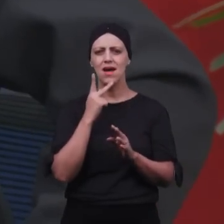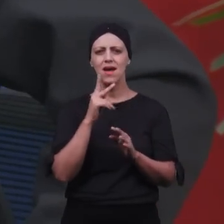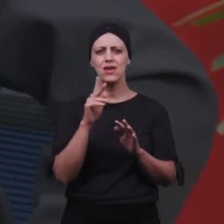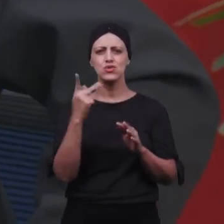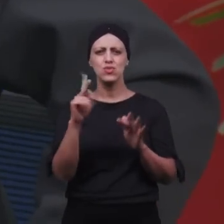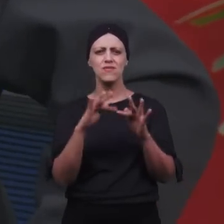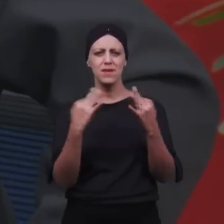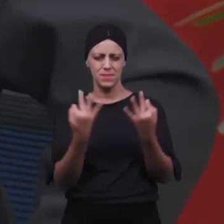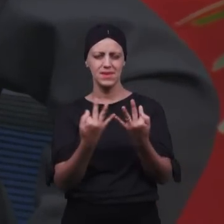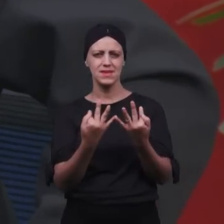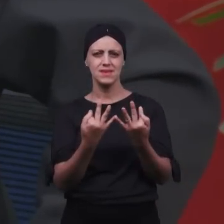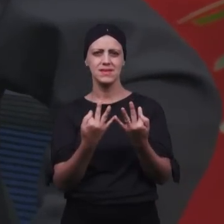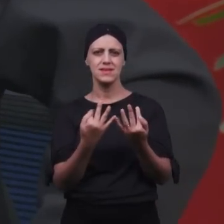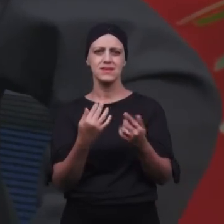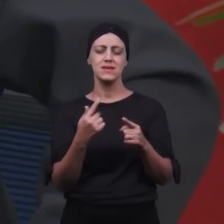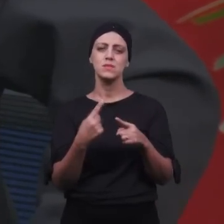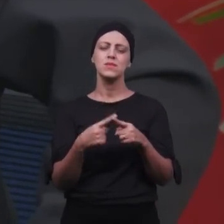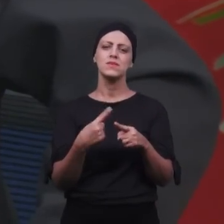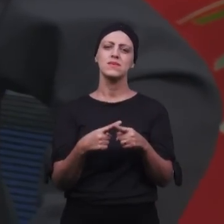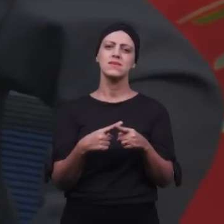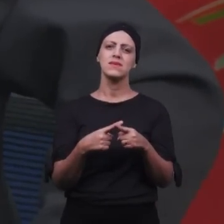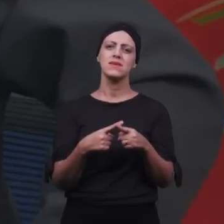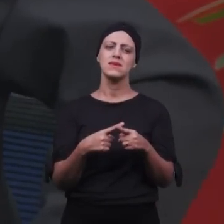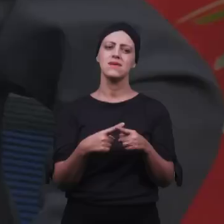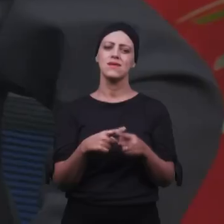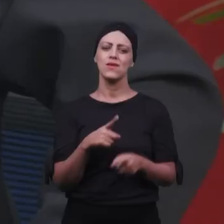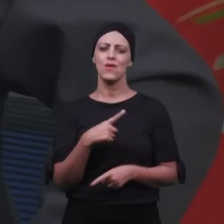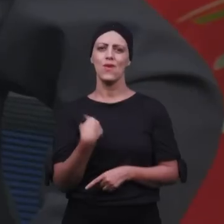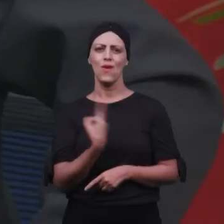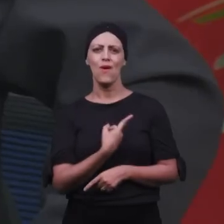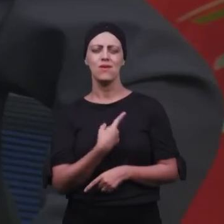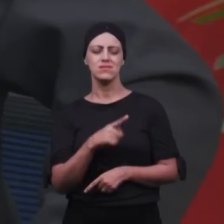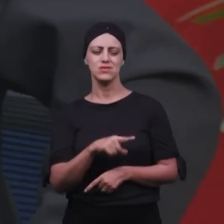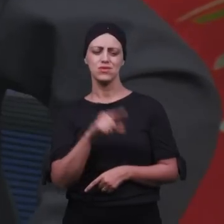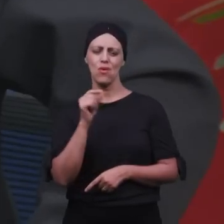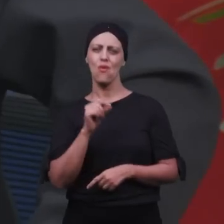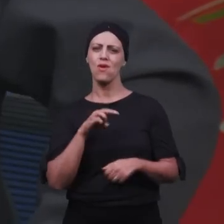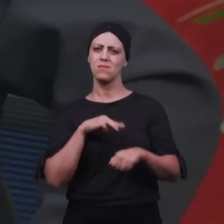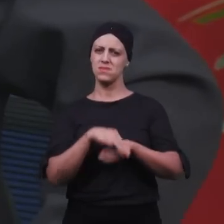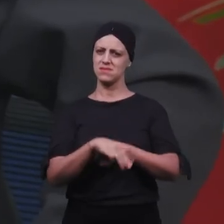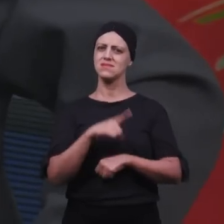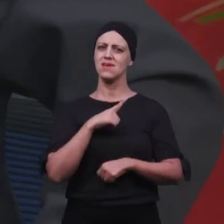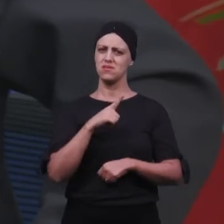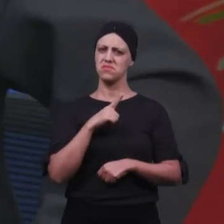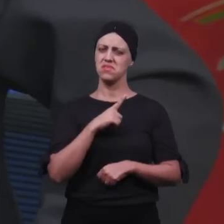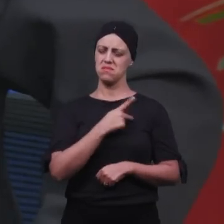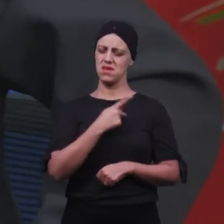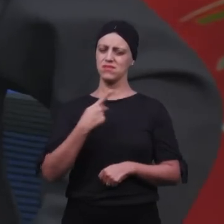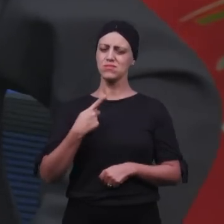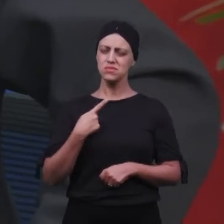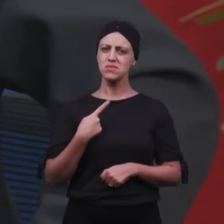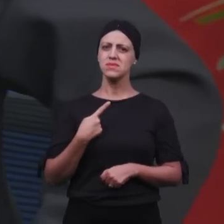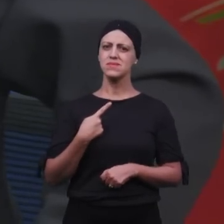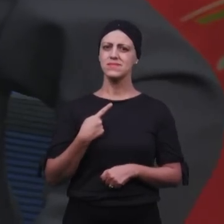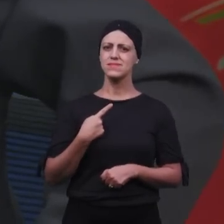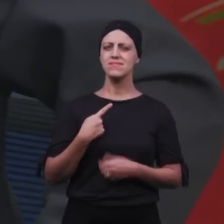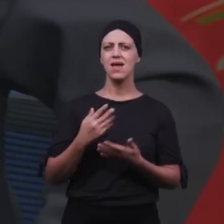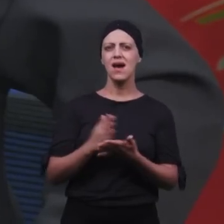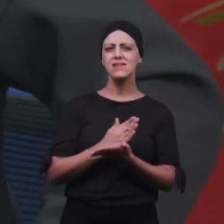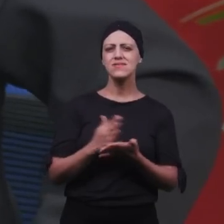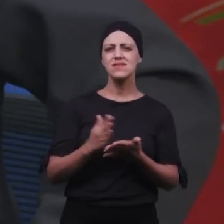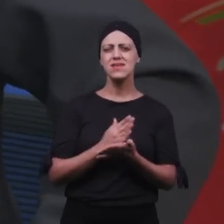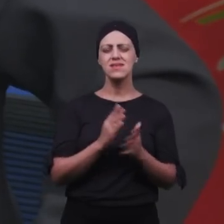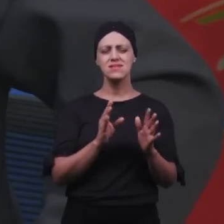né? Porque nós que escolhemos essa vida, né, o ministério, ser pastor, né, às vezes a nossa